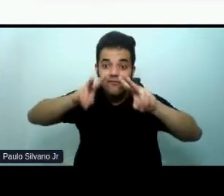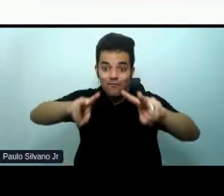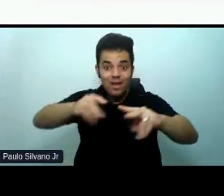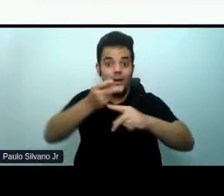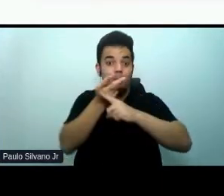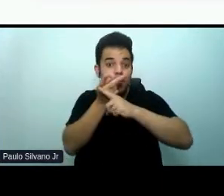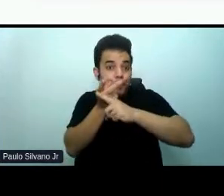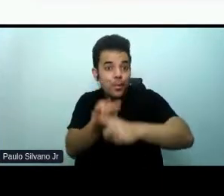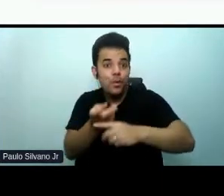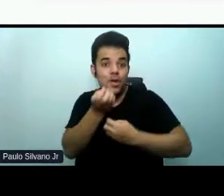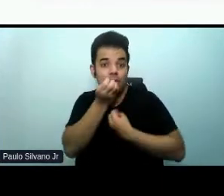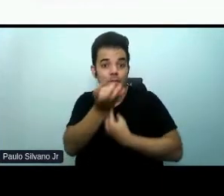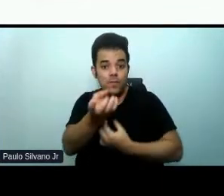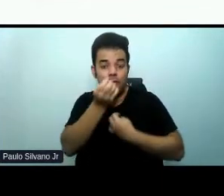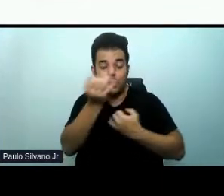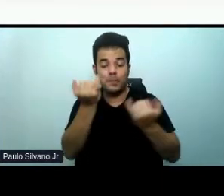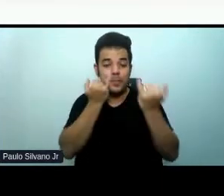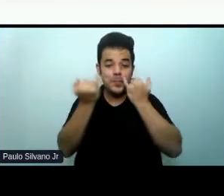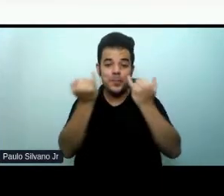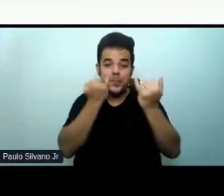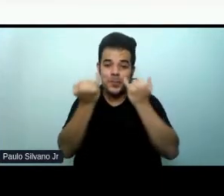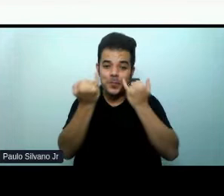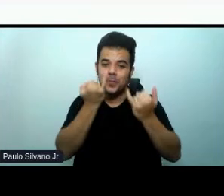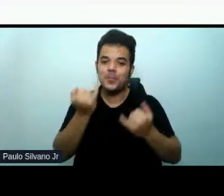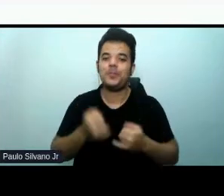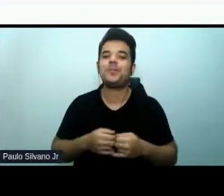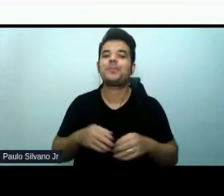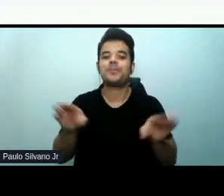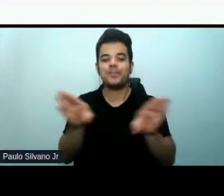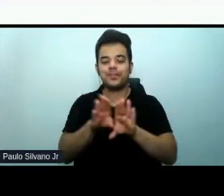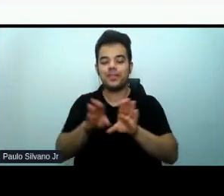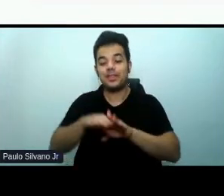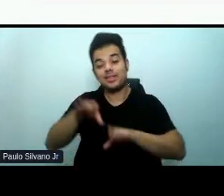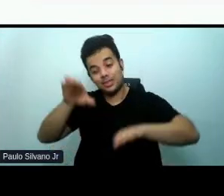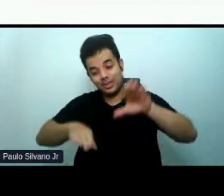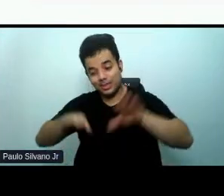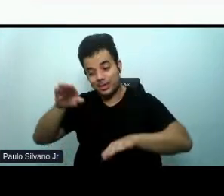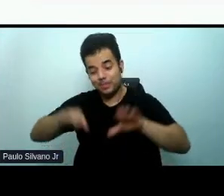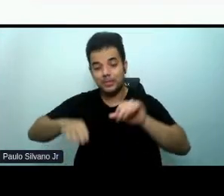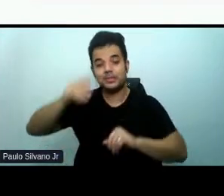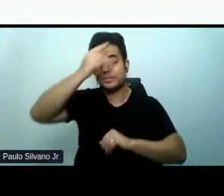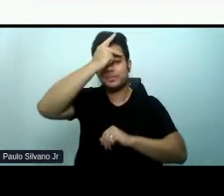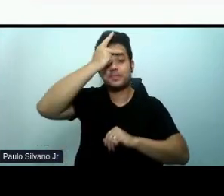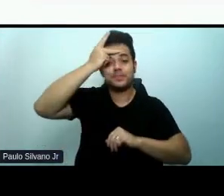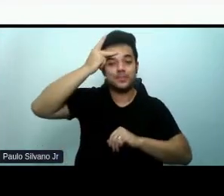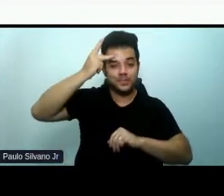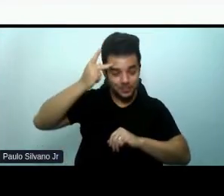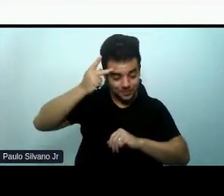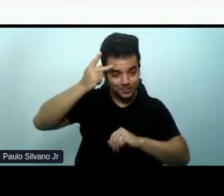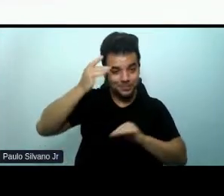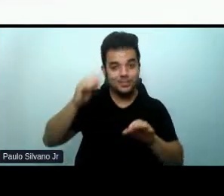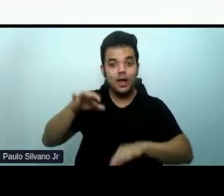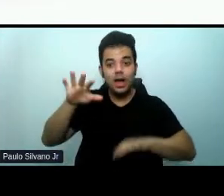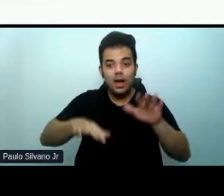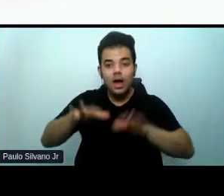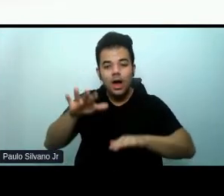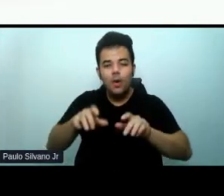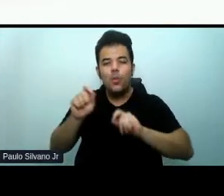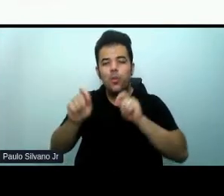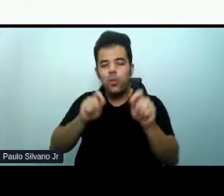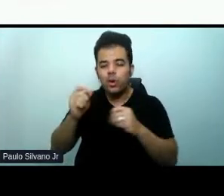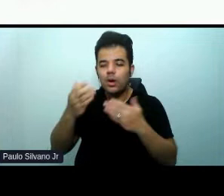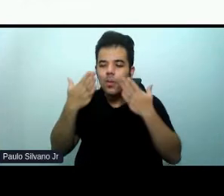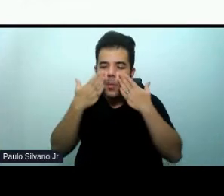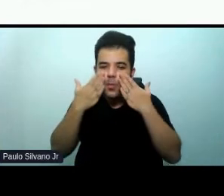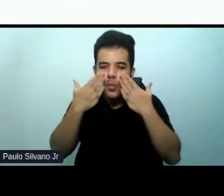busca informação, né? Dependendo da pessoa. Se não te demonstrar ali,